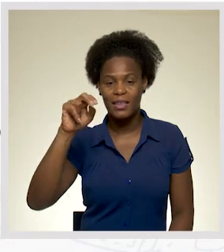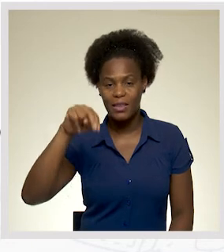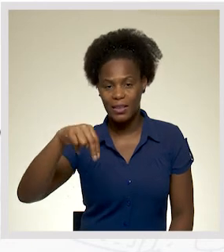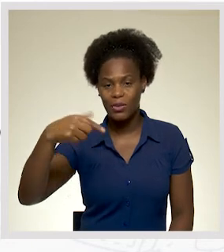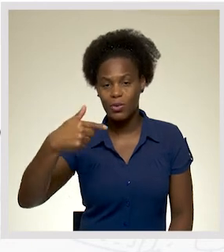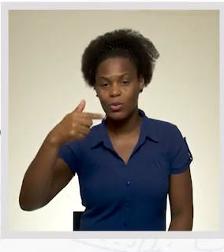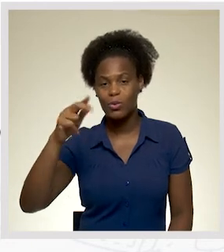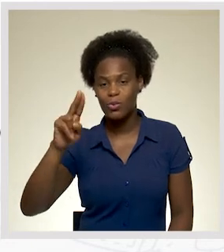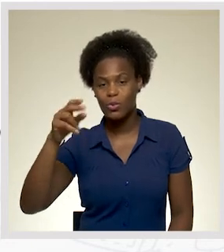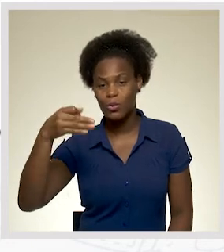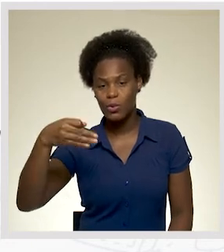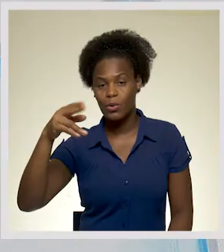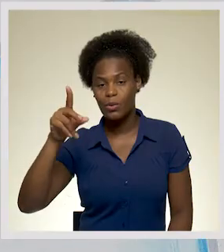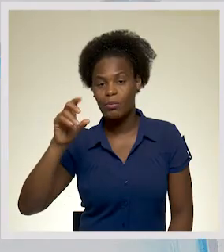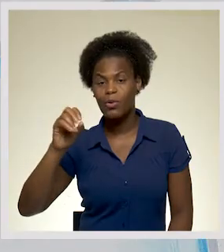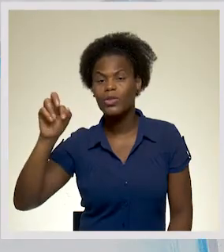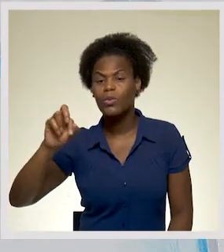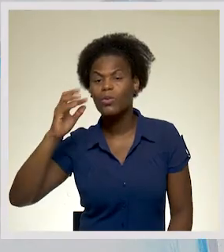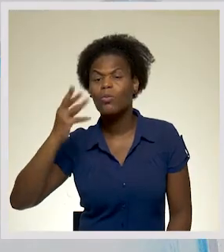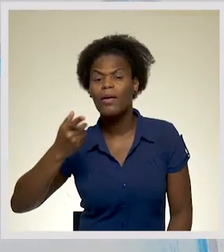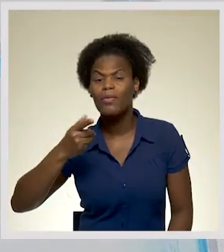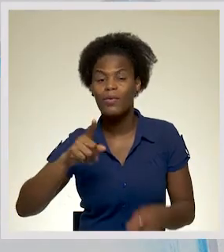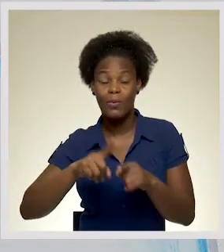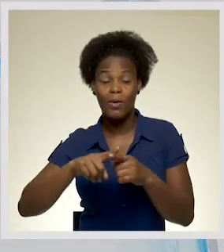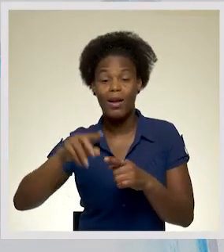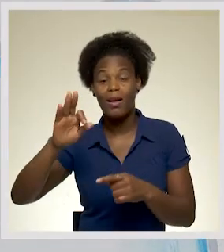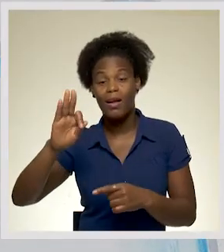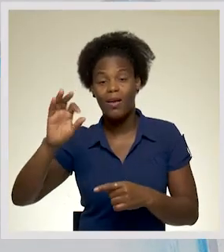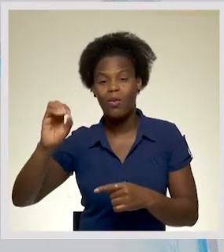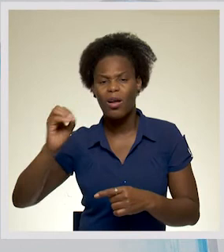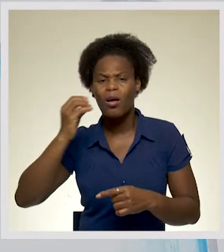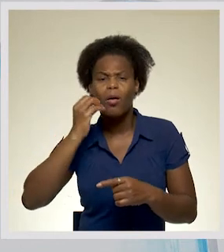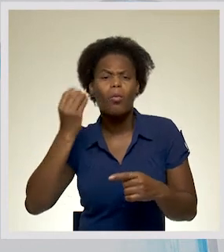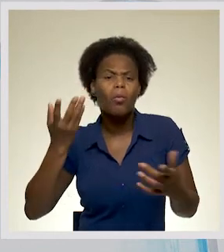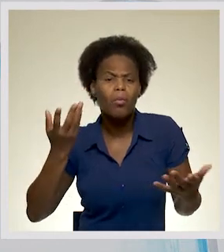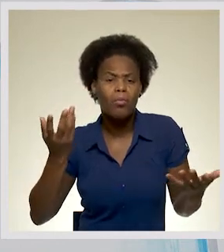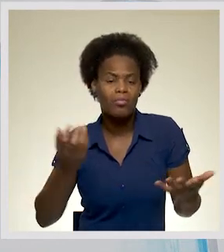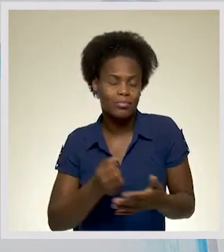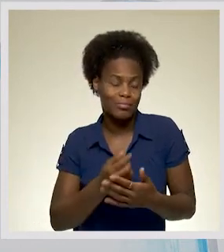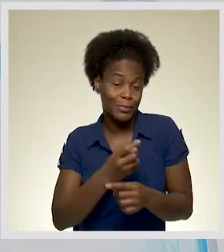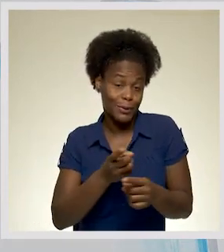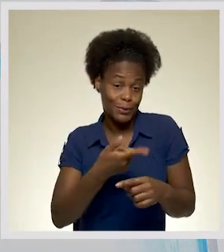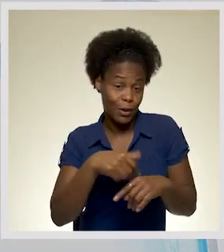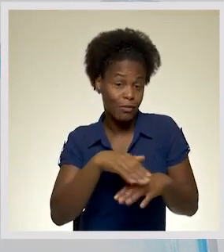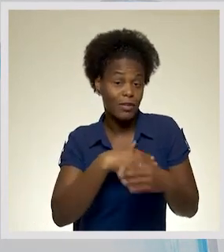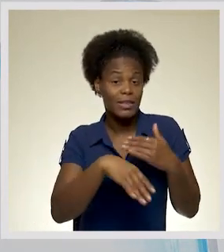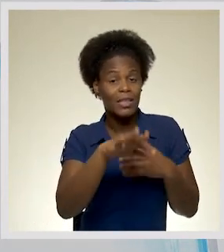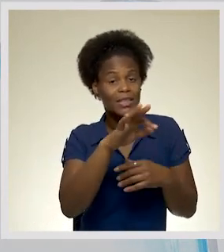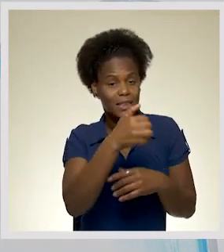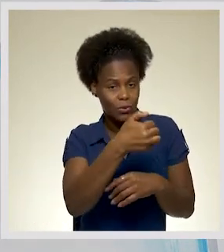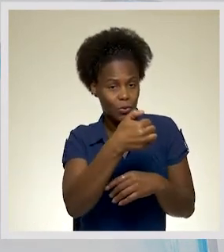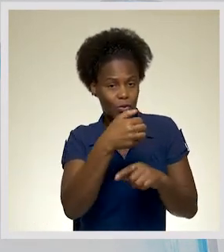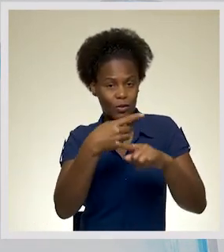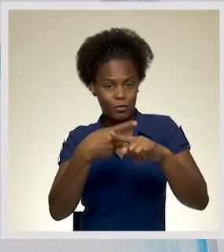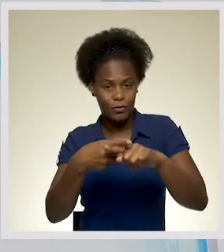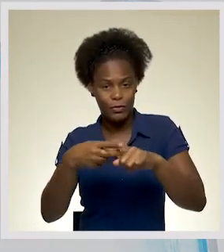resultado? 40. Como assim? Porque multiplicaram o 5 por 8. Porque é